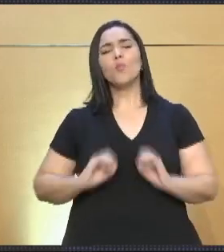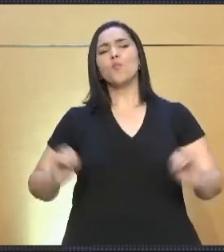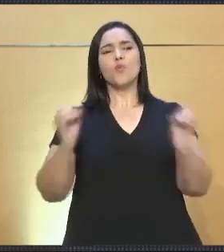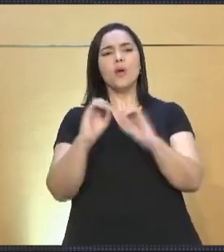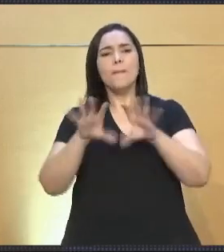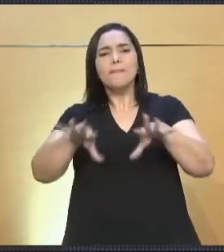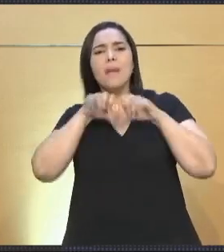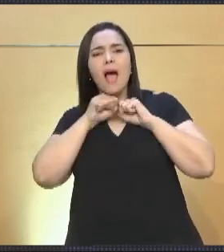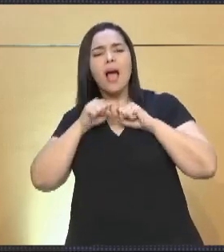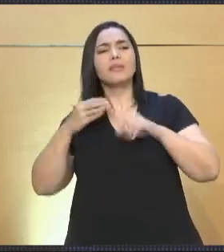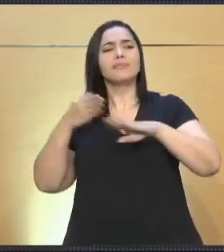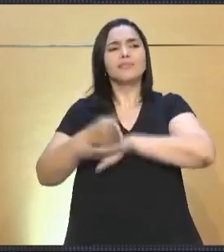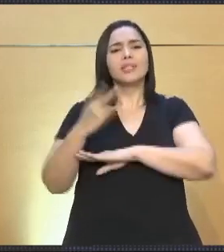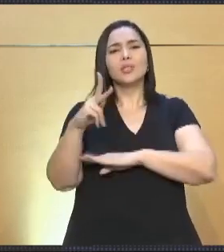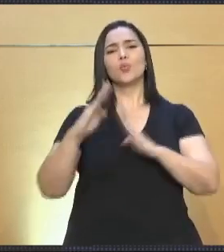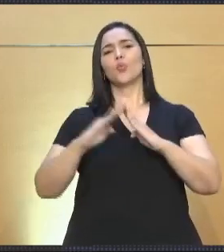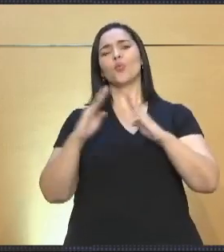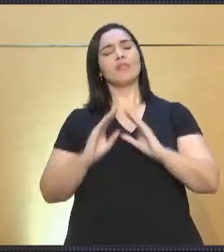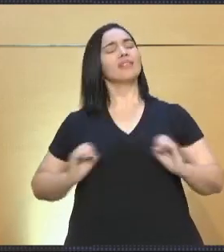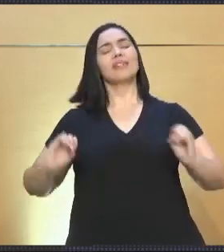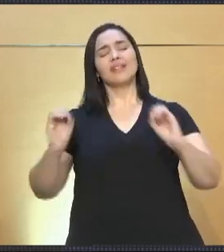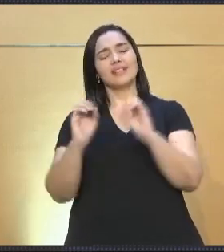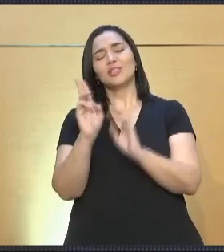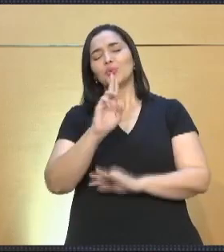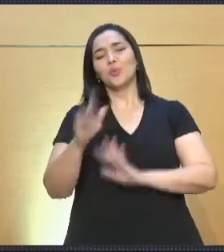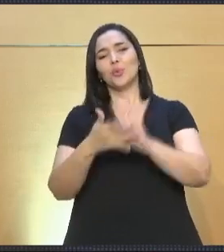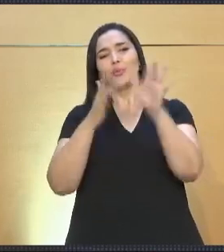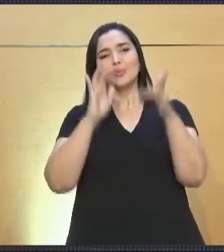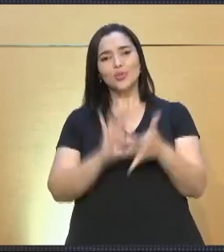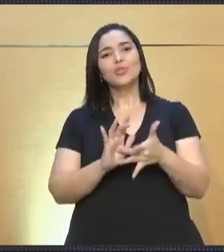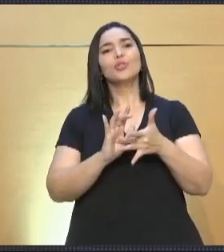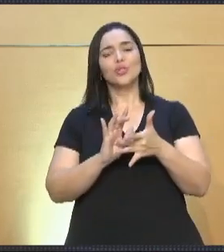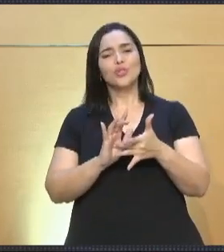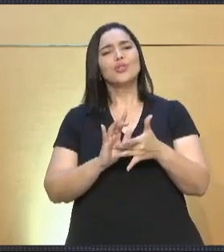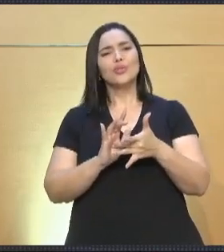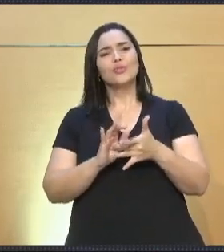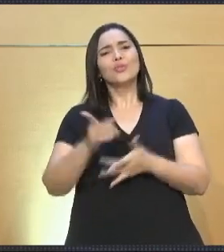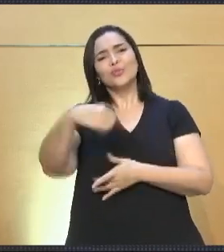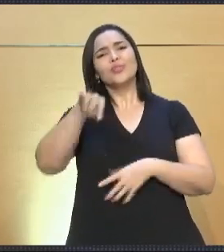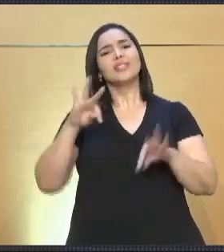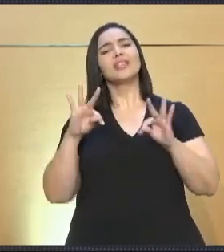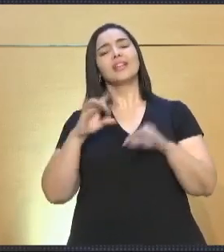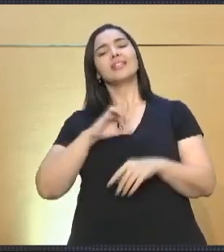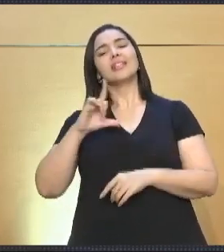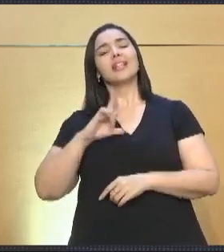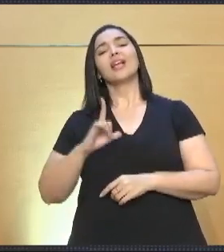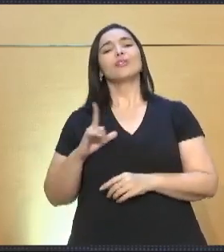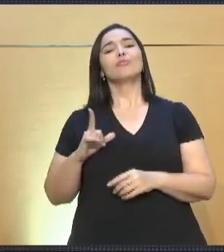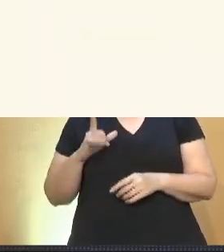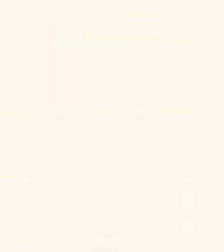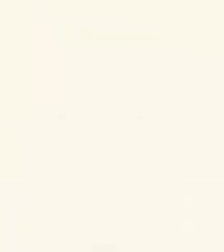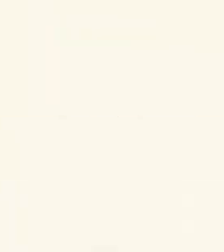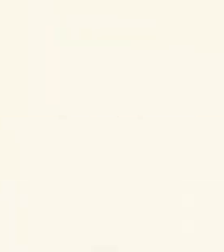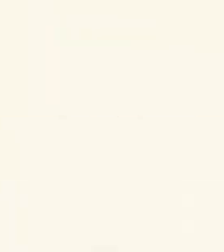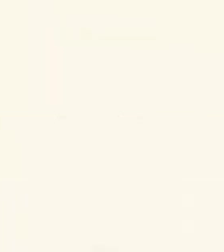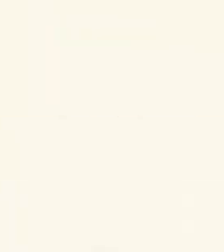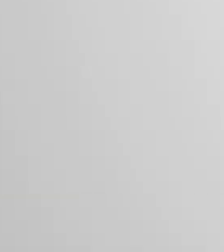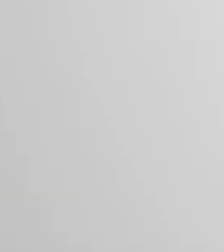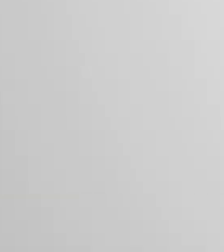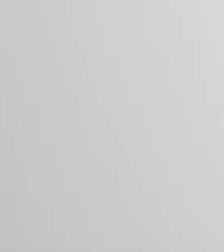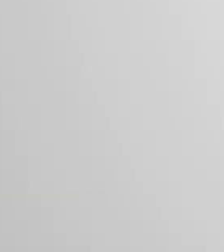nem praga alguma chegará à tua casa, em nome de Jesus. Tenham todos um bom dia, fique na paz.